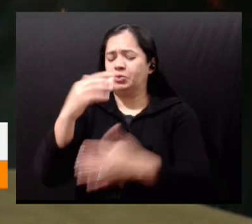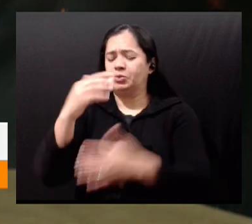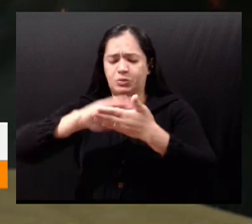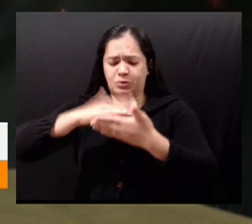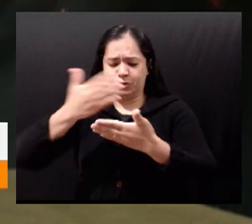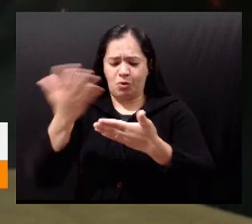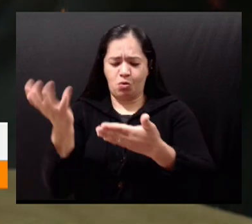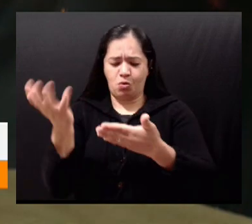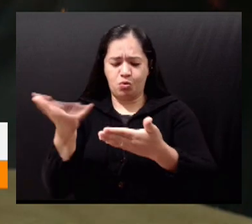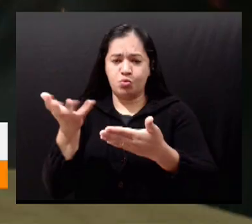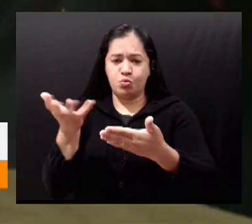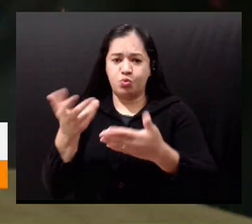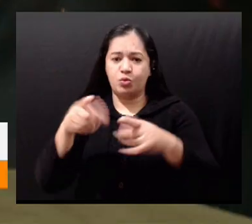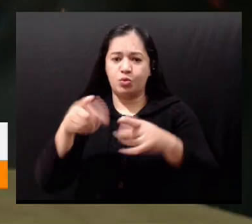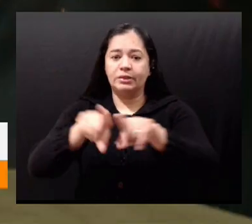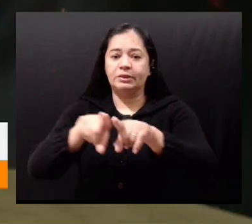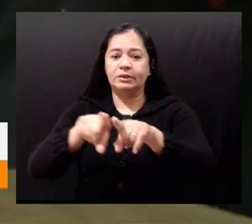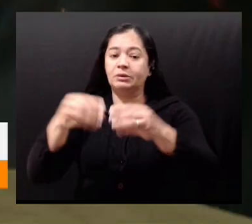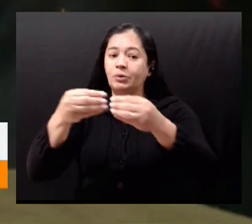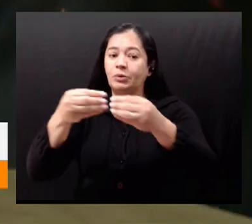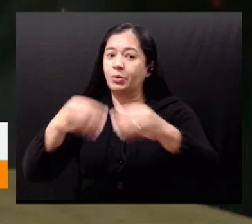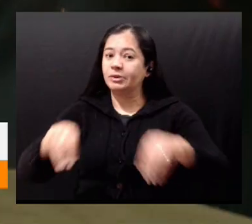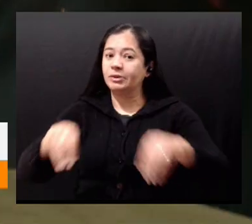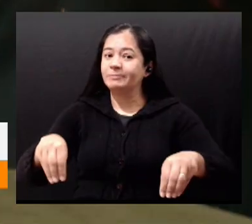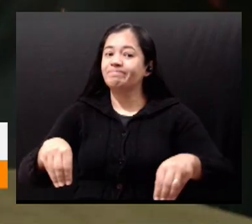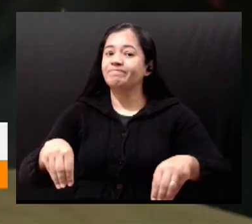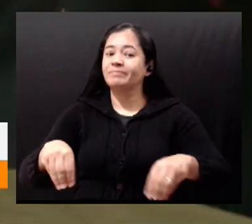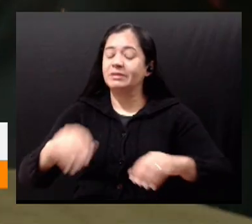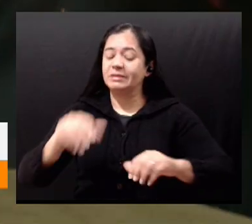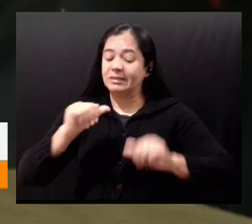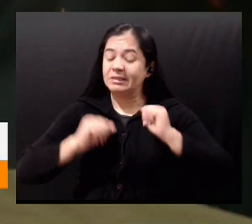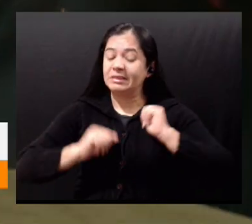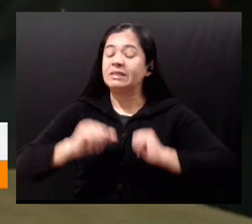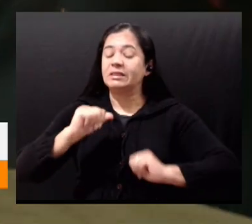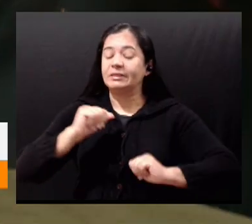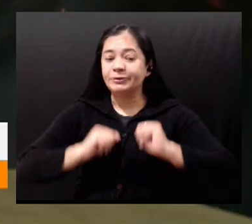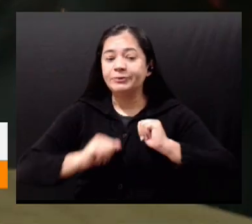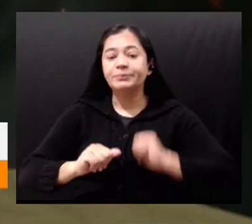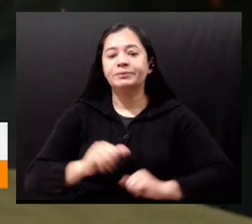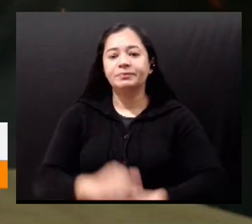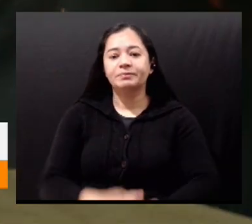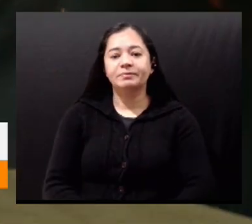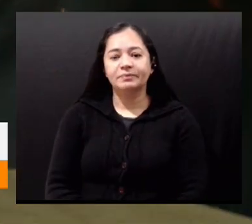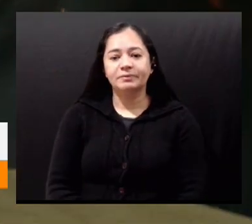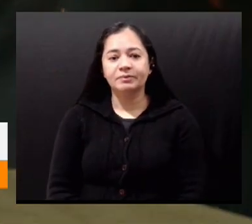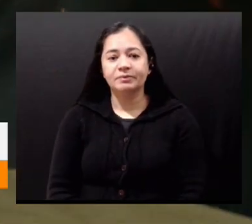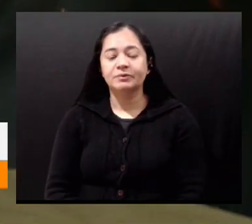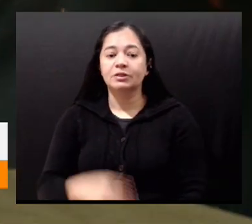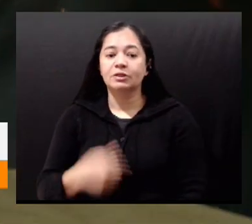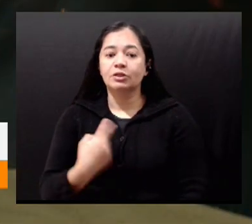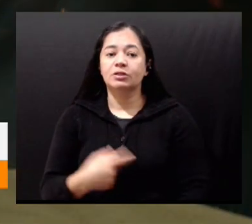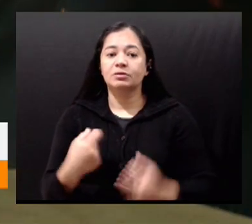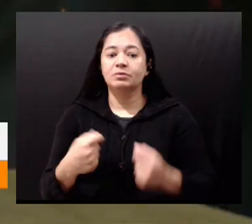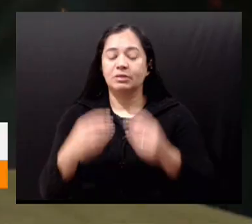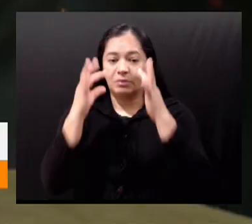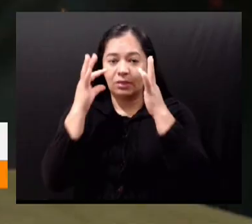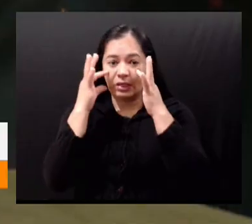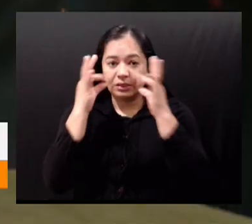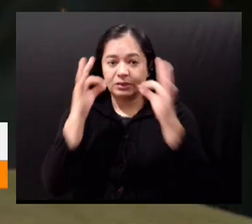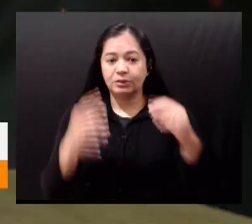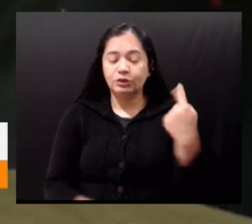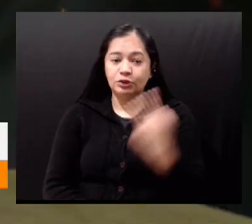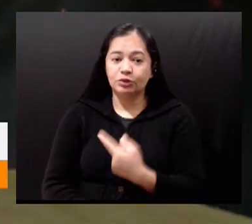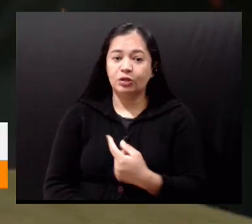também causa A a ansiedade. Sim, ansiedade, sim. né, Isso. então a gente precisa ficar atento. E nós adultos, como ontem